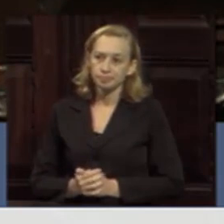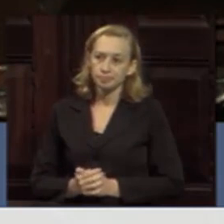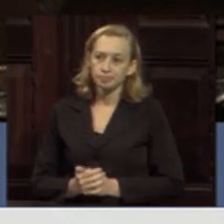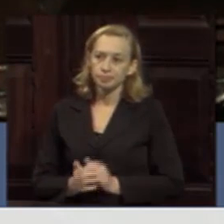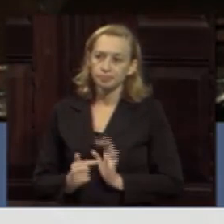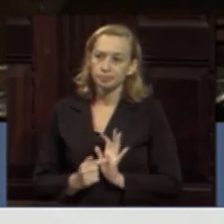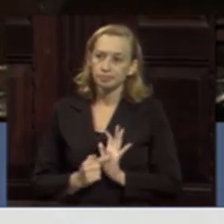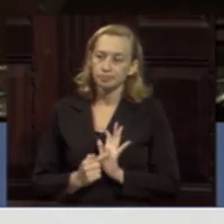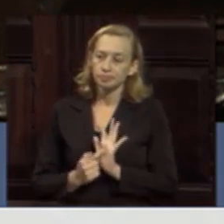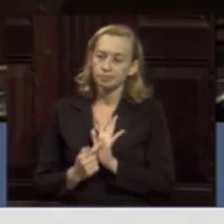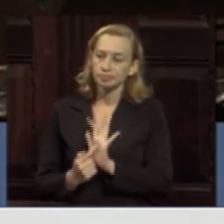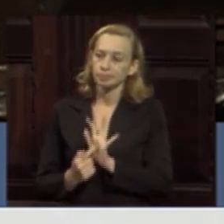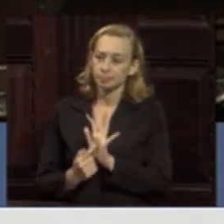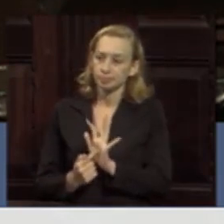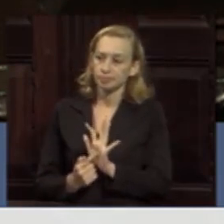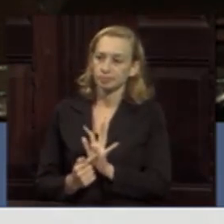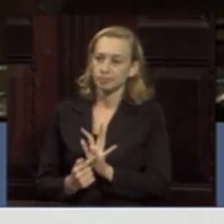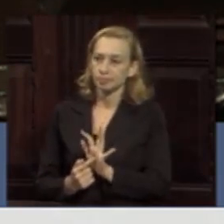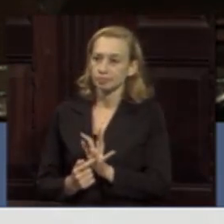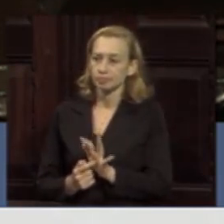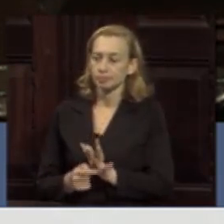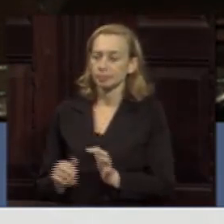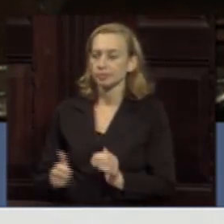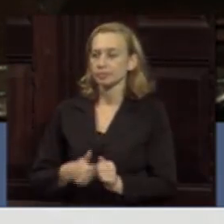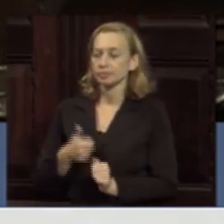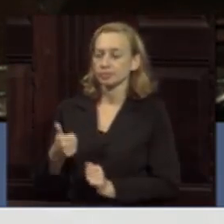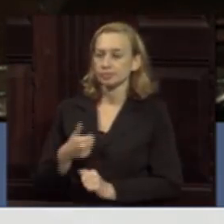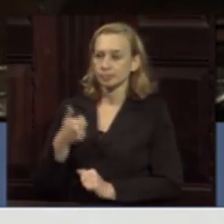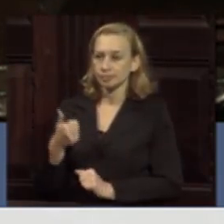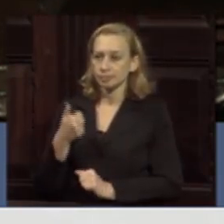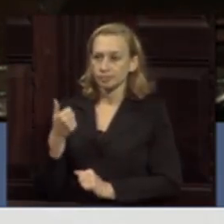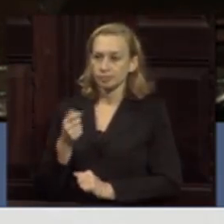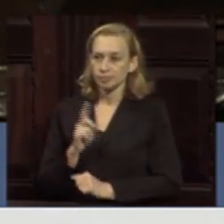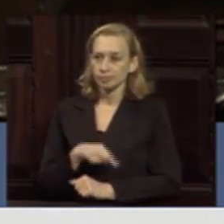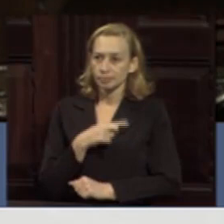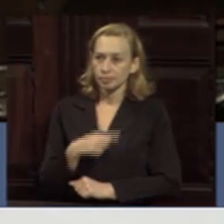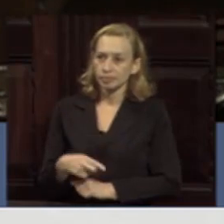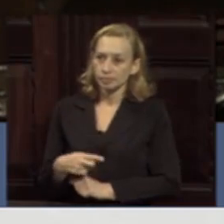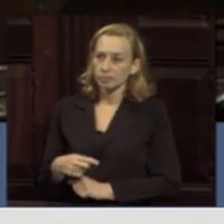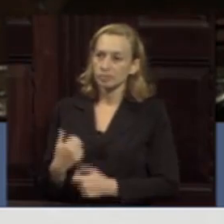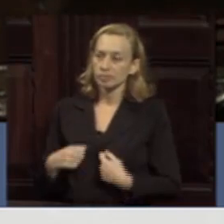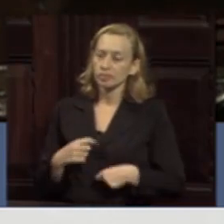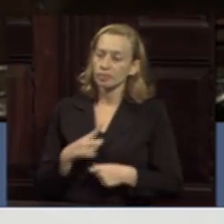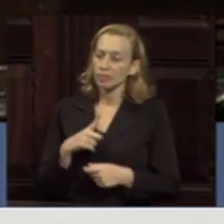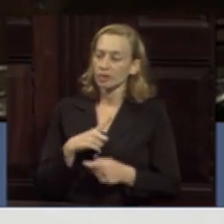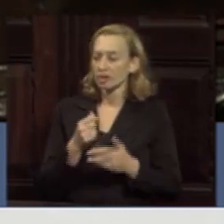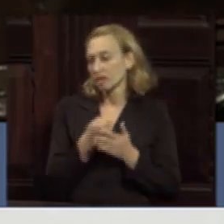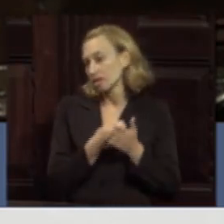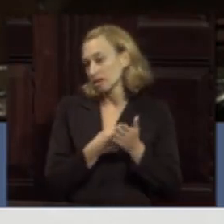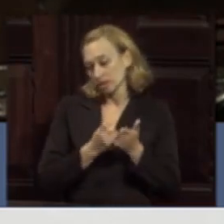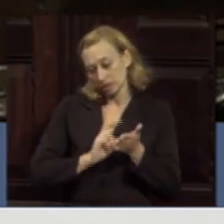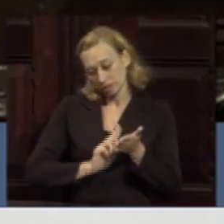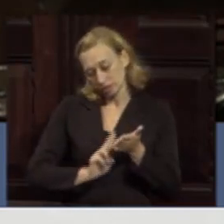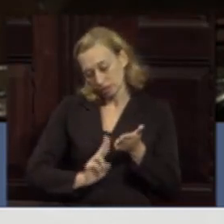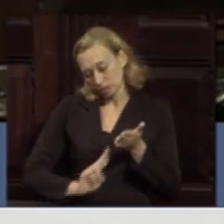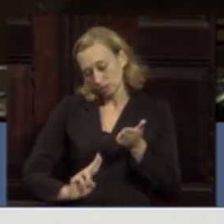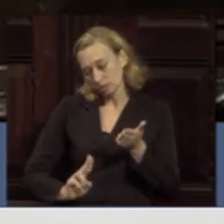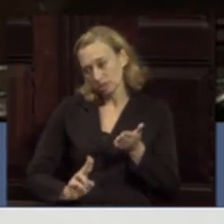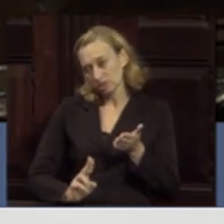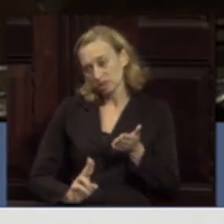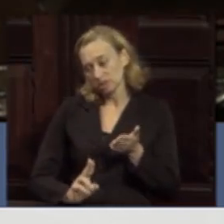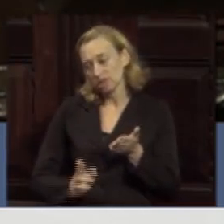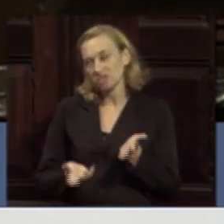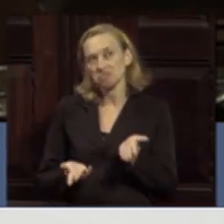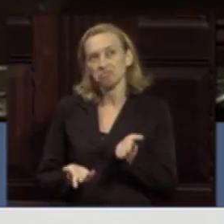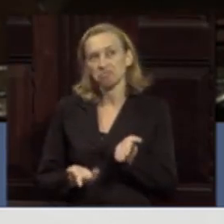estabelecer uma proteção legal, criando uma proibição que se faça lista. Eu não vou chamar de lista negra, porque eu não acho